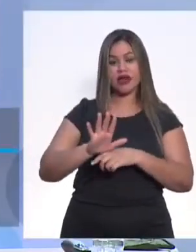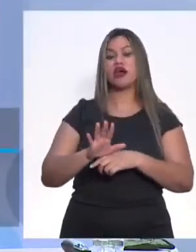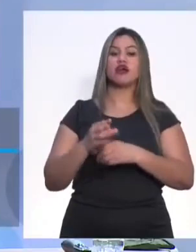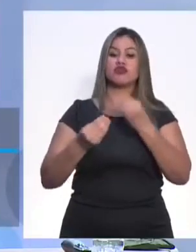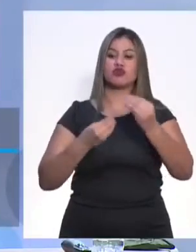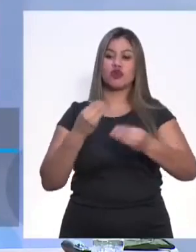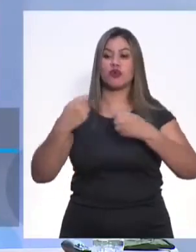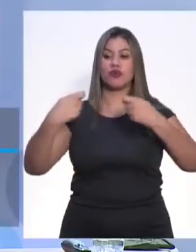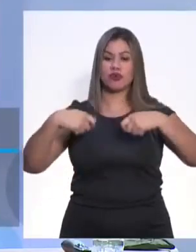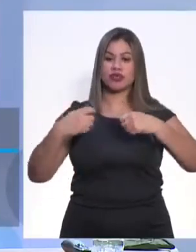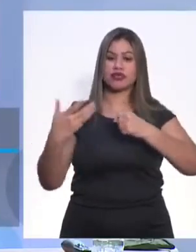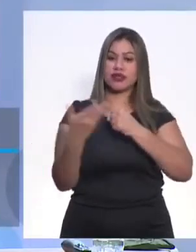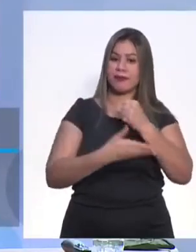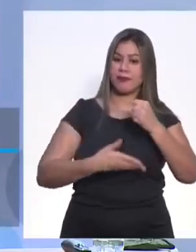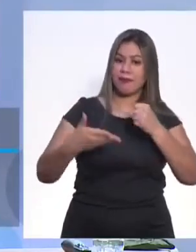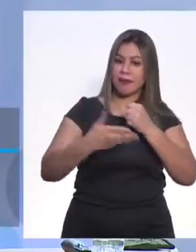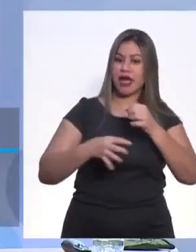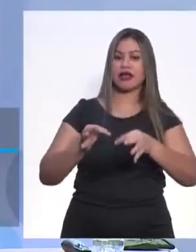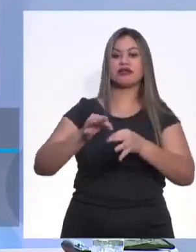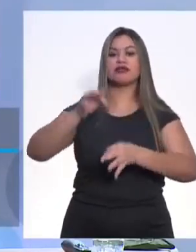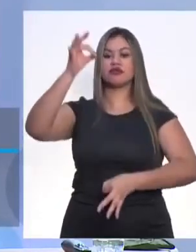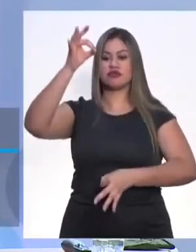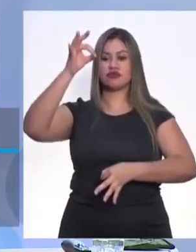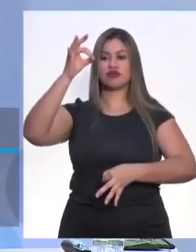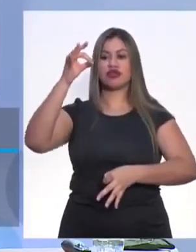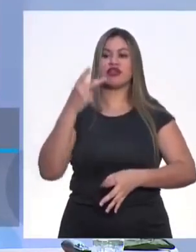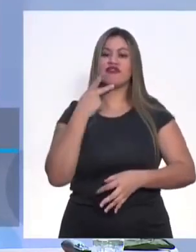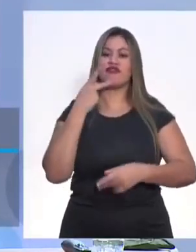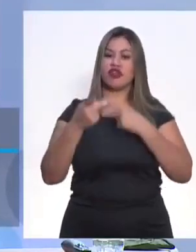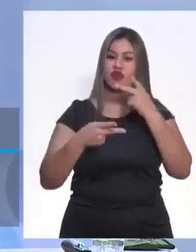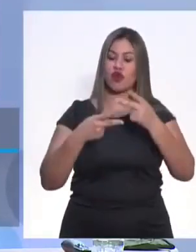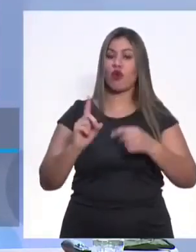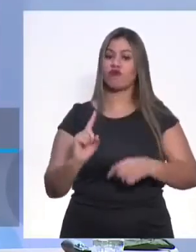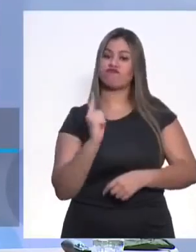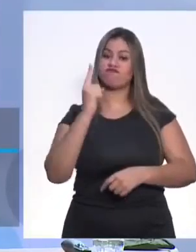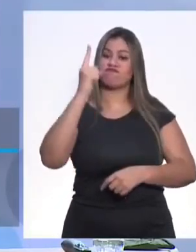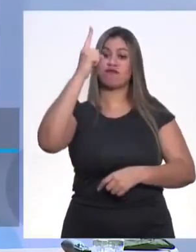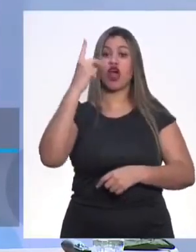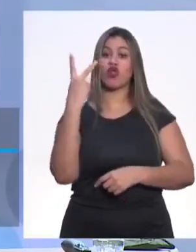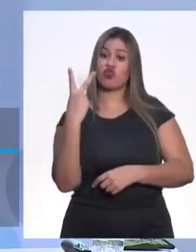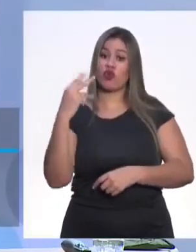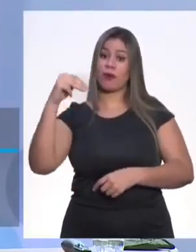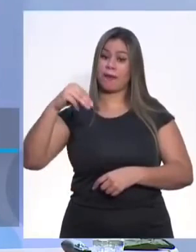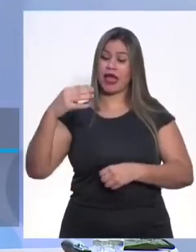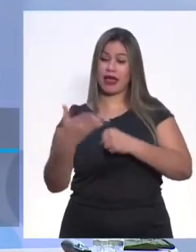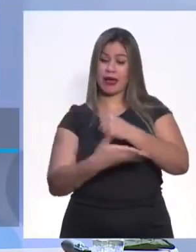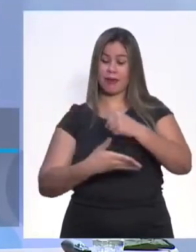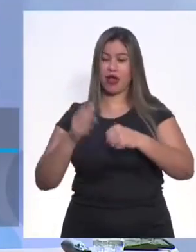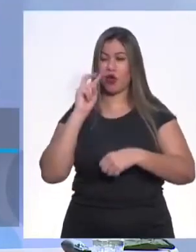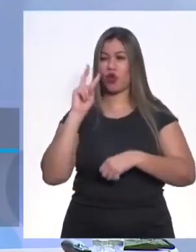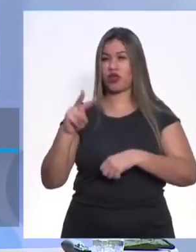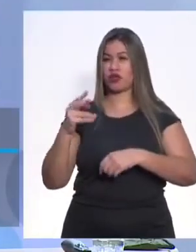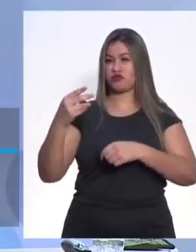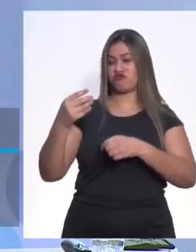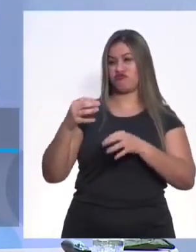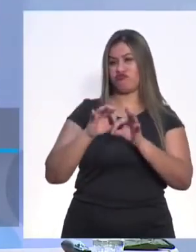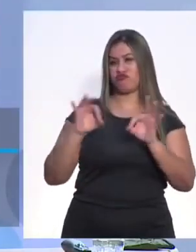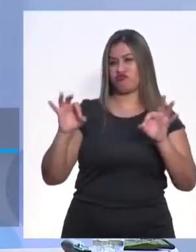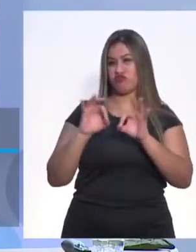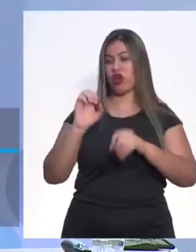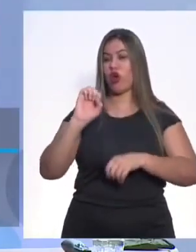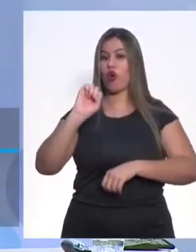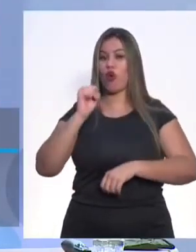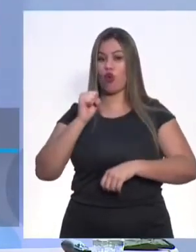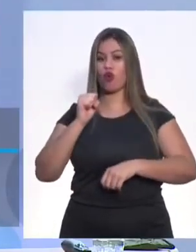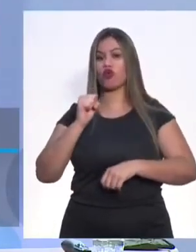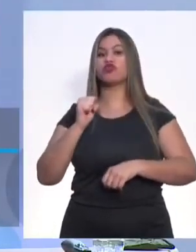área, eu preciso da base e da altura. Ele falou que a altura é 2 metros. A base, olhando pelo desenho, é 8 que multiplica